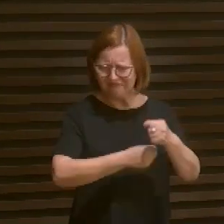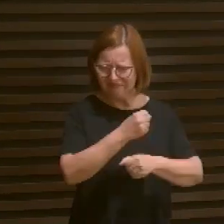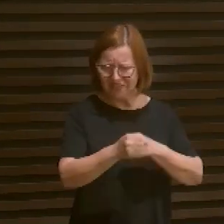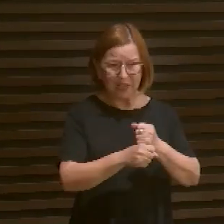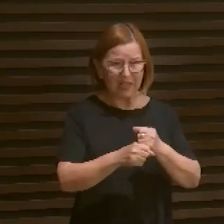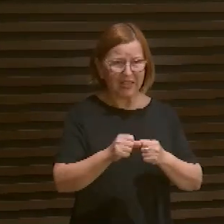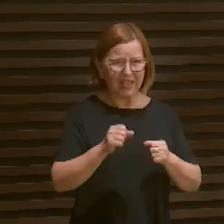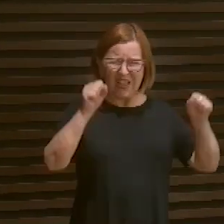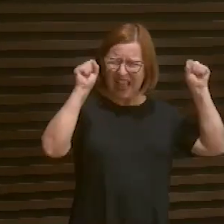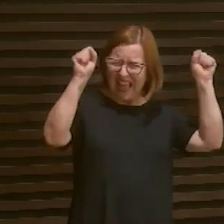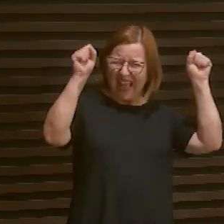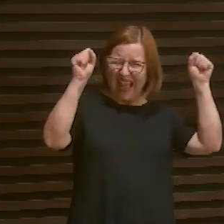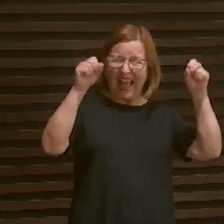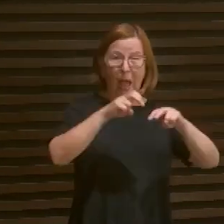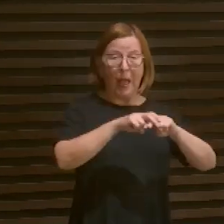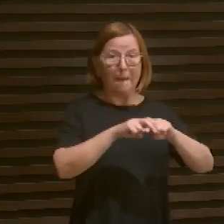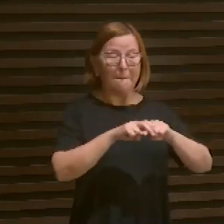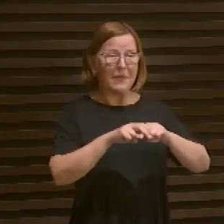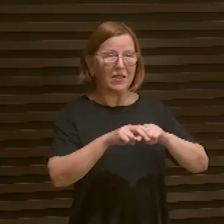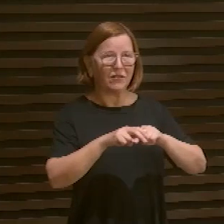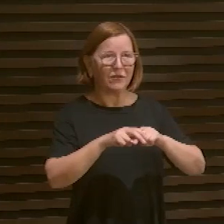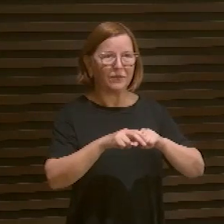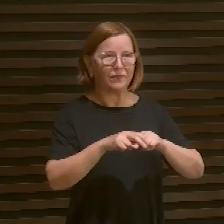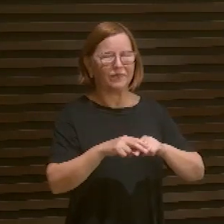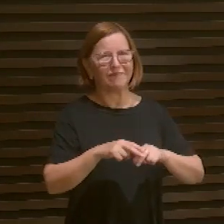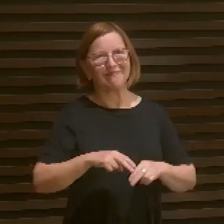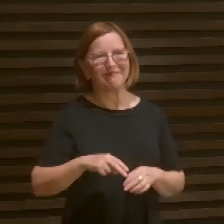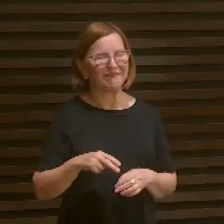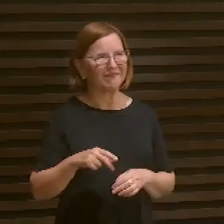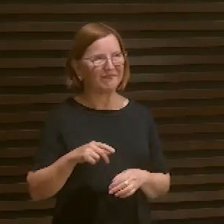Mas ontem eu estava no hospital,